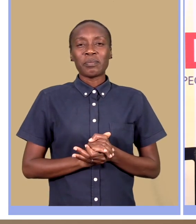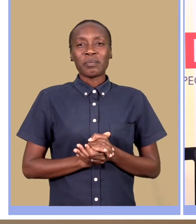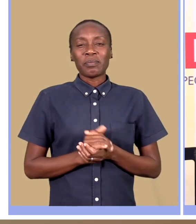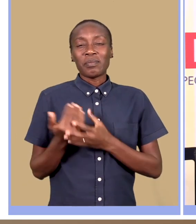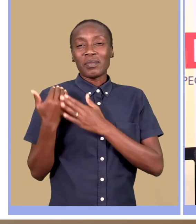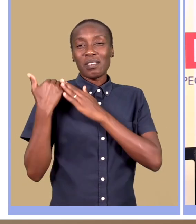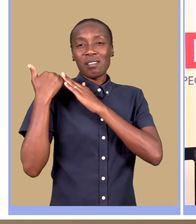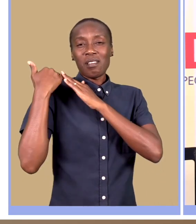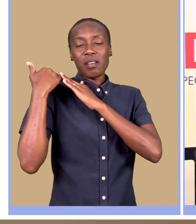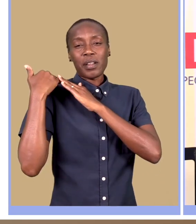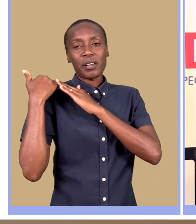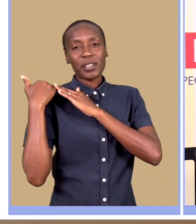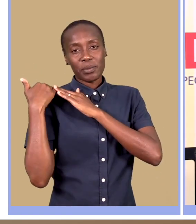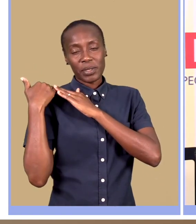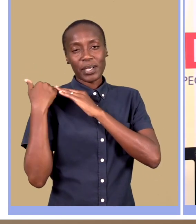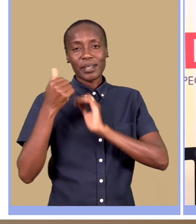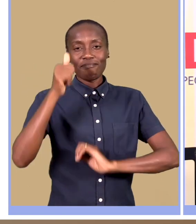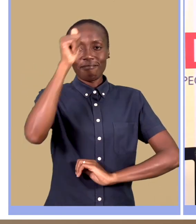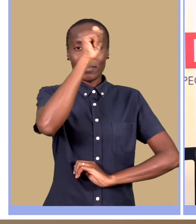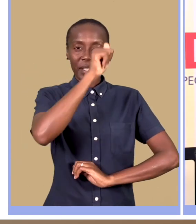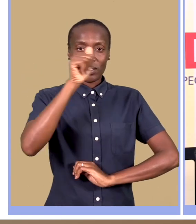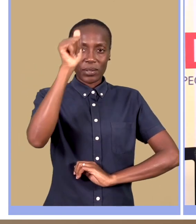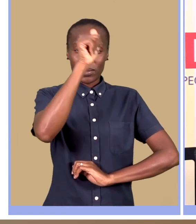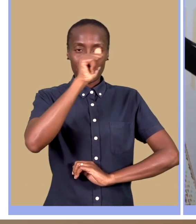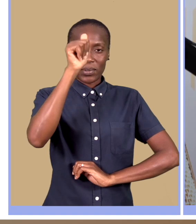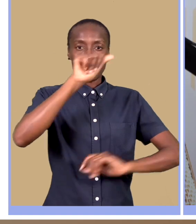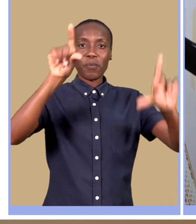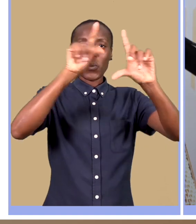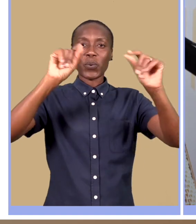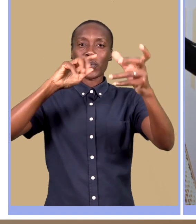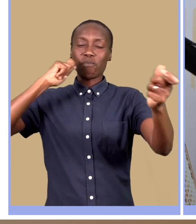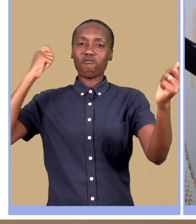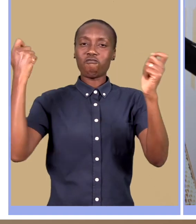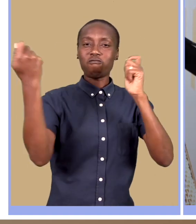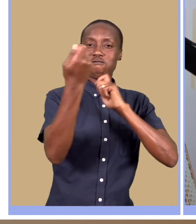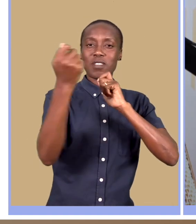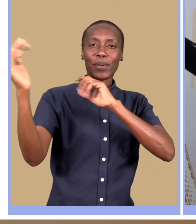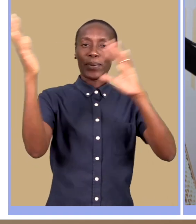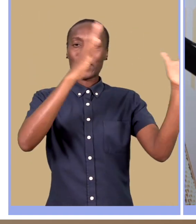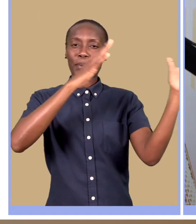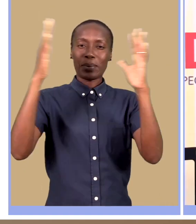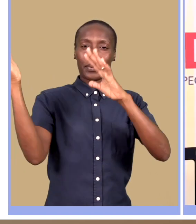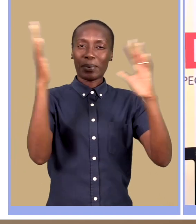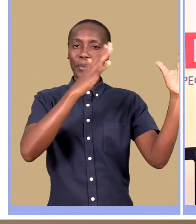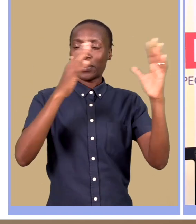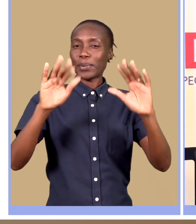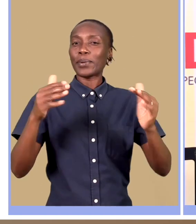o papel das academias face às mudanças climáticas. Doutor,